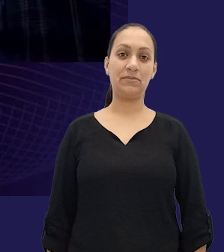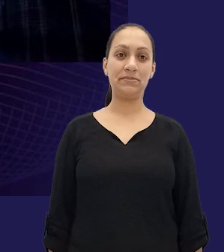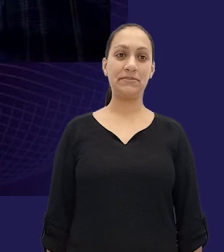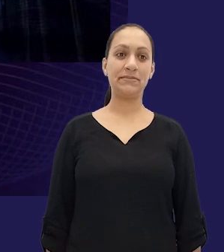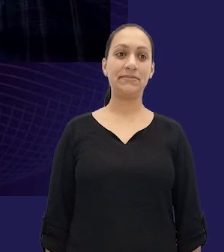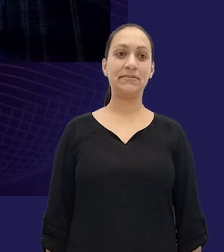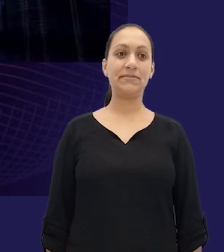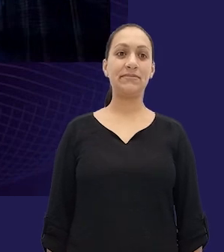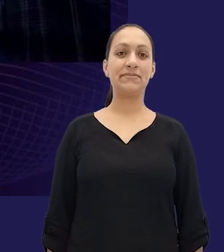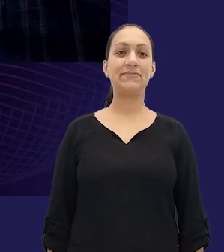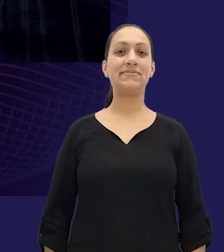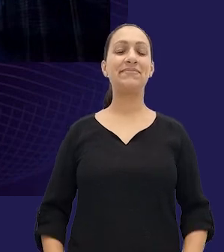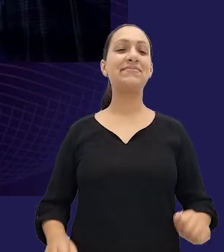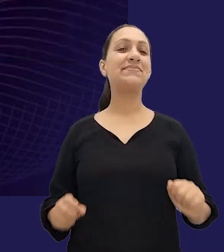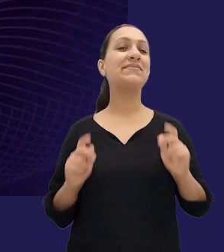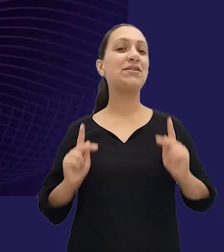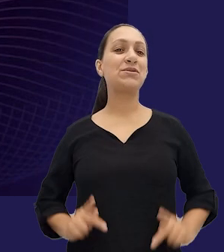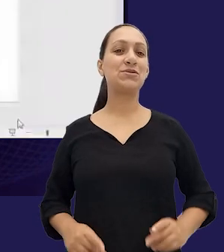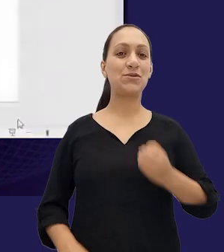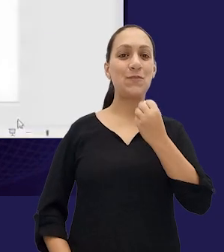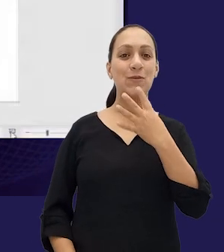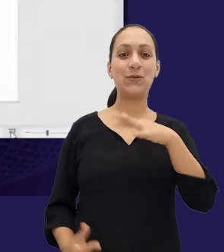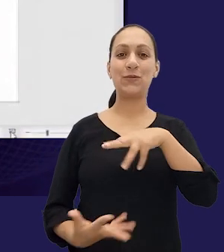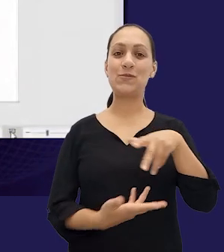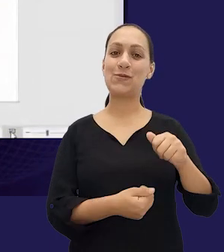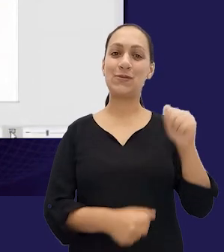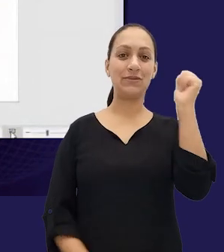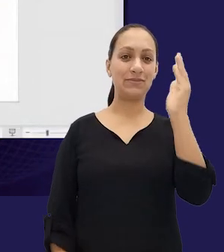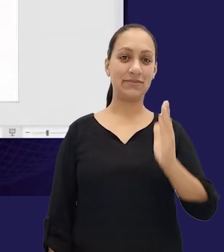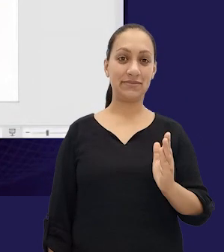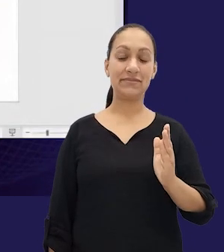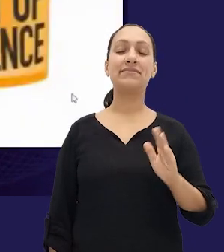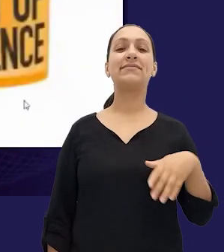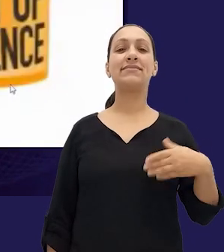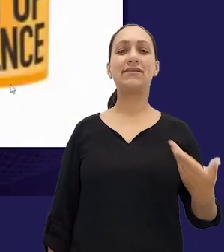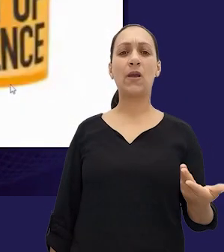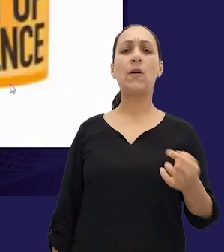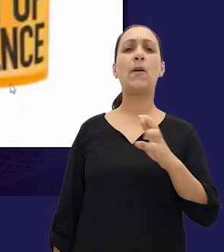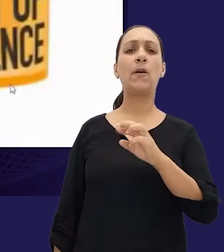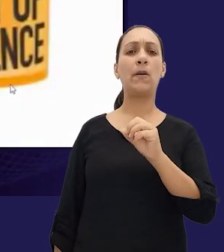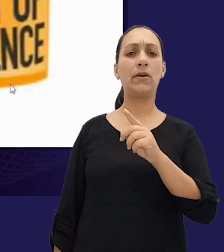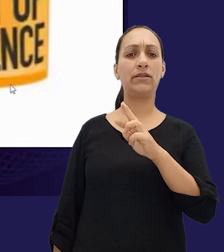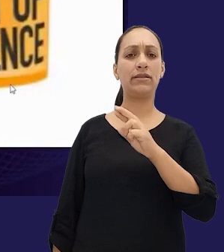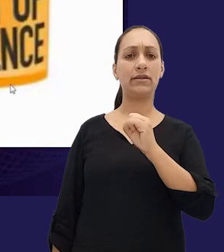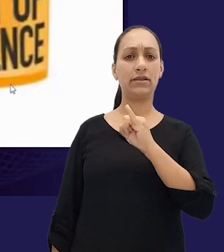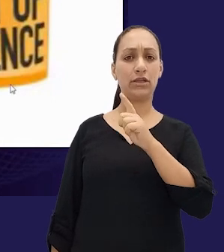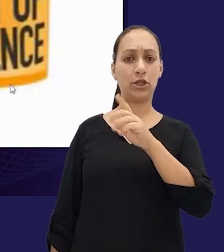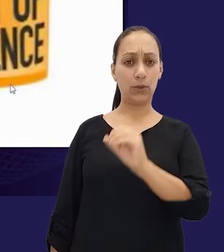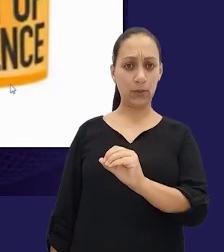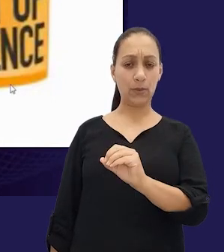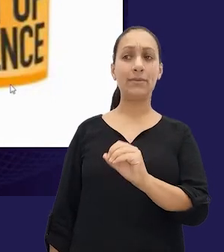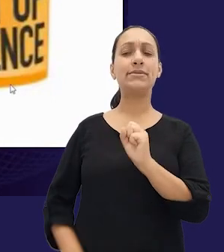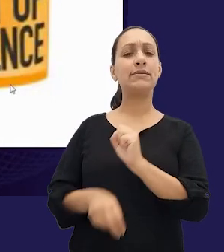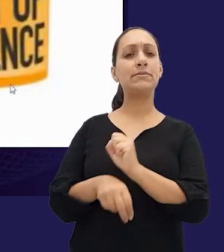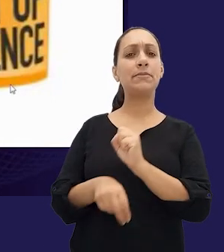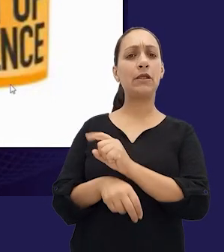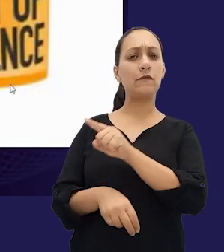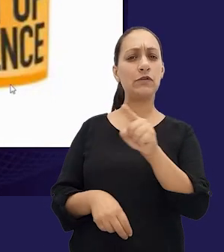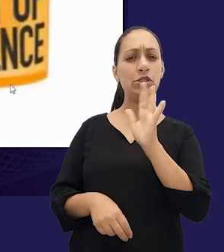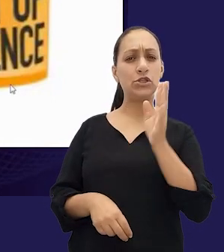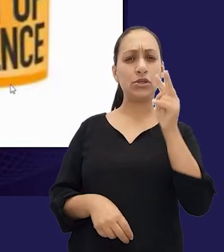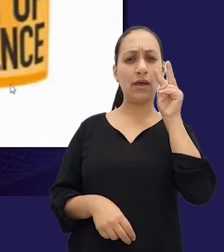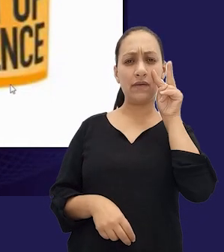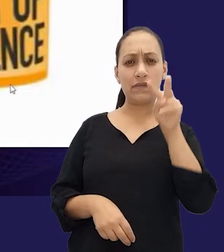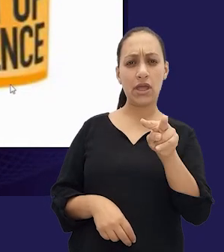Gente boa do Brasil. Bom, Rodrigo, imagino eu e espero eu que vocês estejam vendo a tela